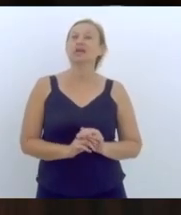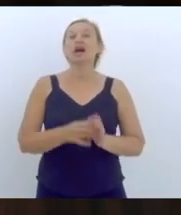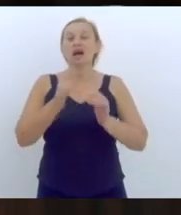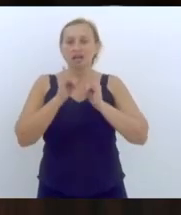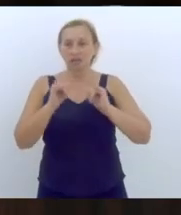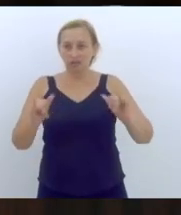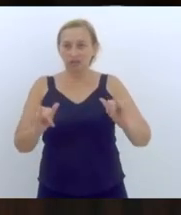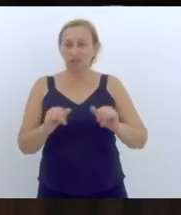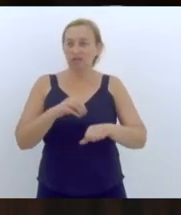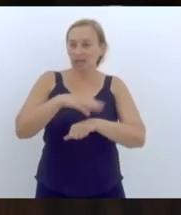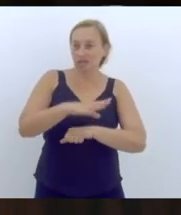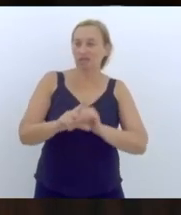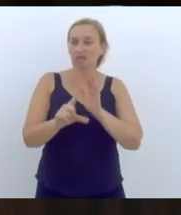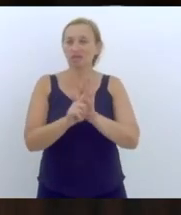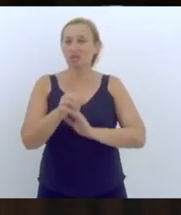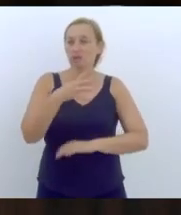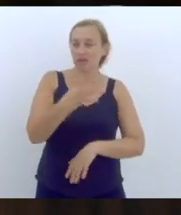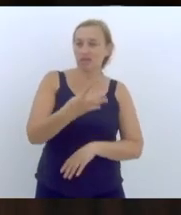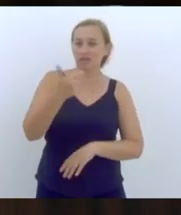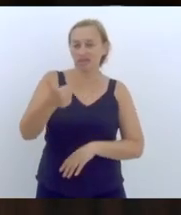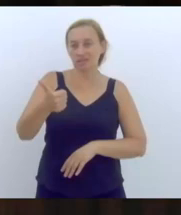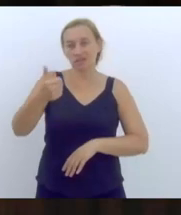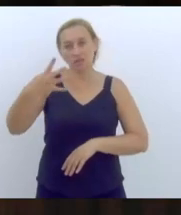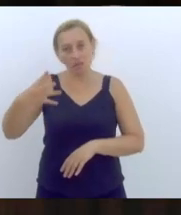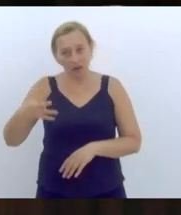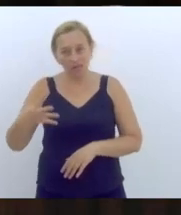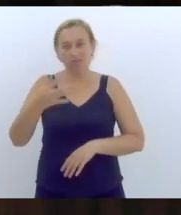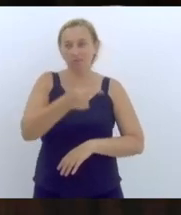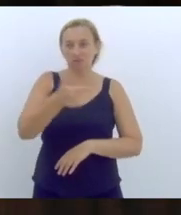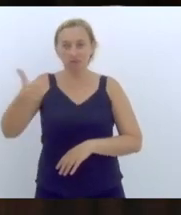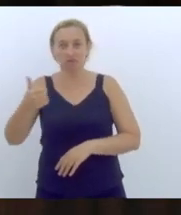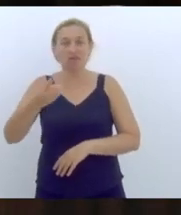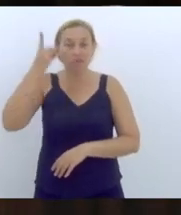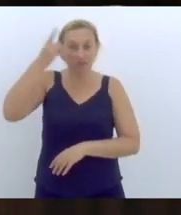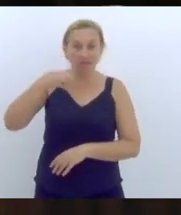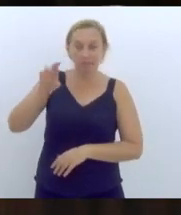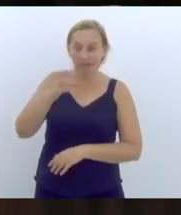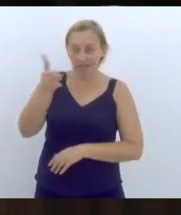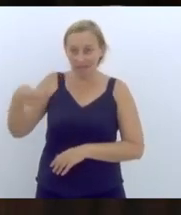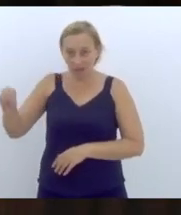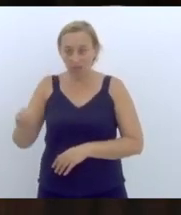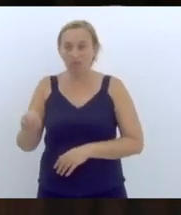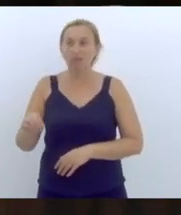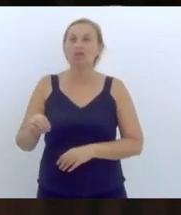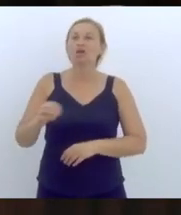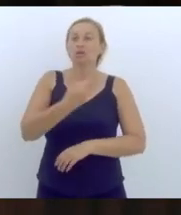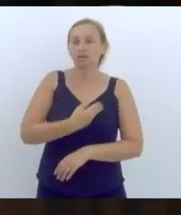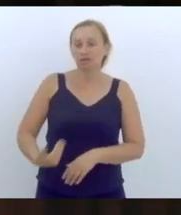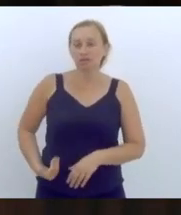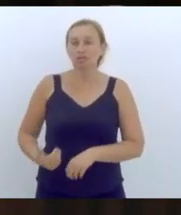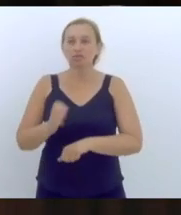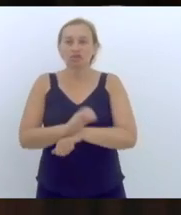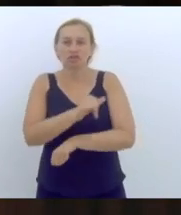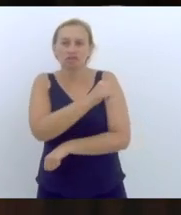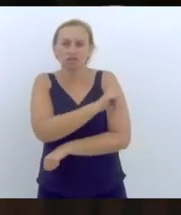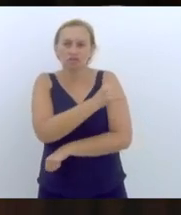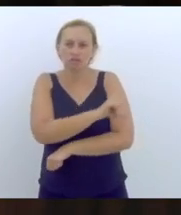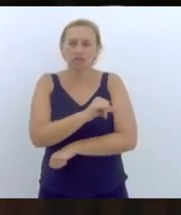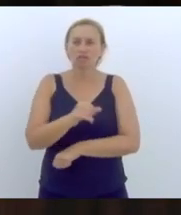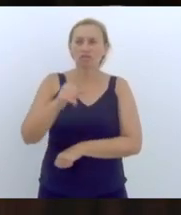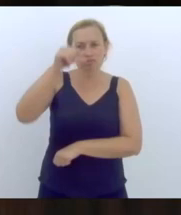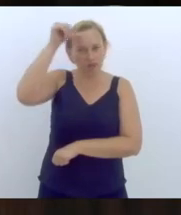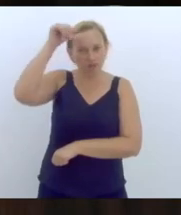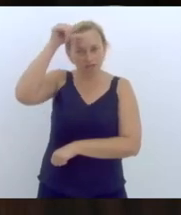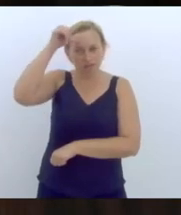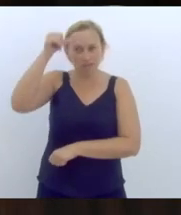Anuncio indicação legislativa número 404/2021, de autoria do deputado Brazão, que solicita ao excelentíssimo senhor governador do estado do Rio de Janeiro, doutor Cláudio